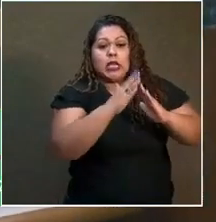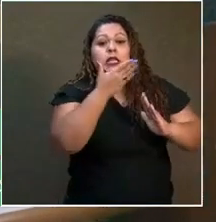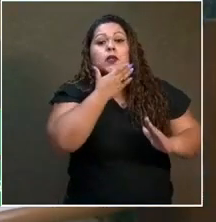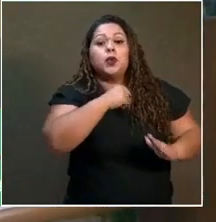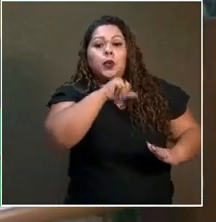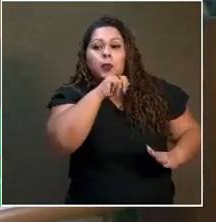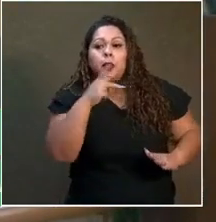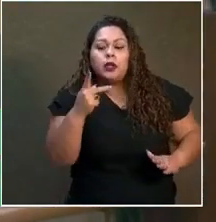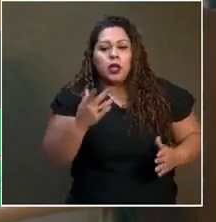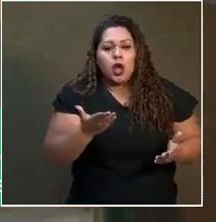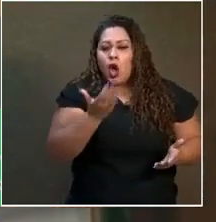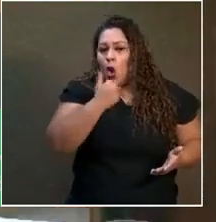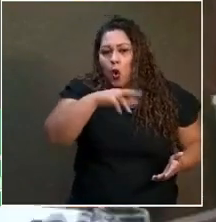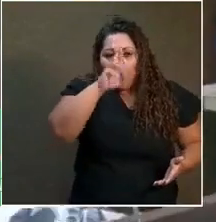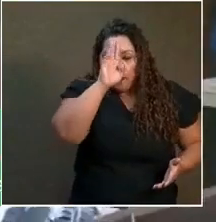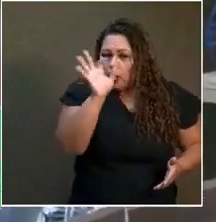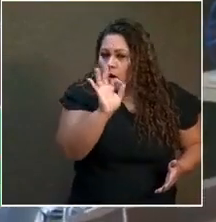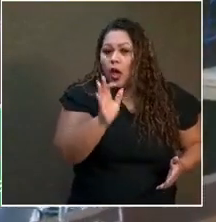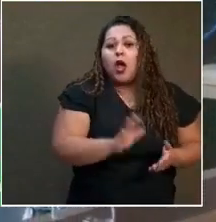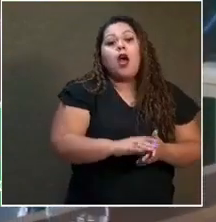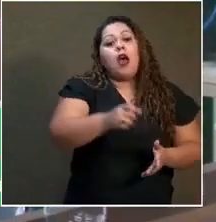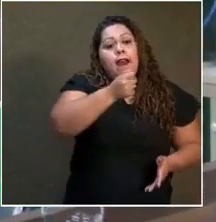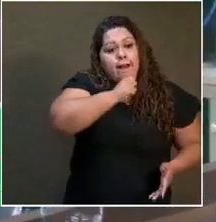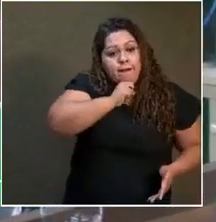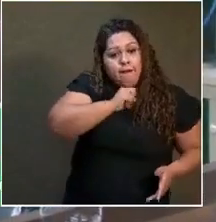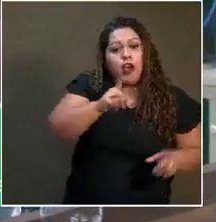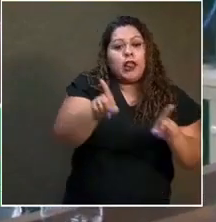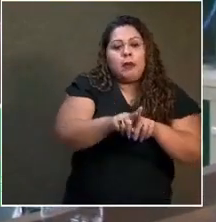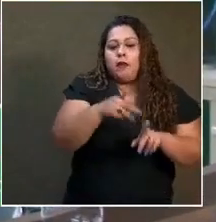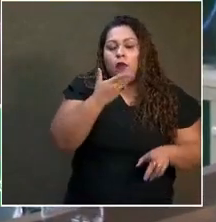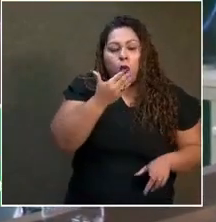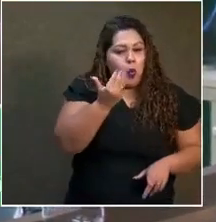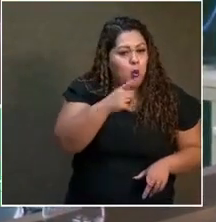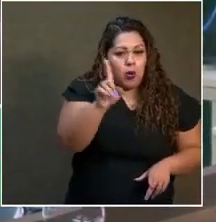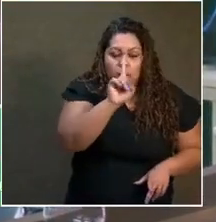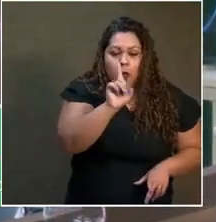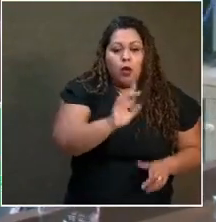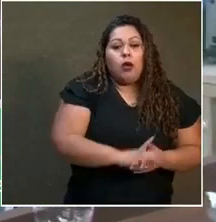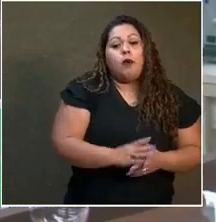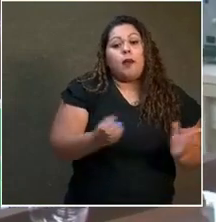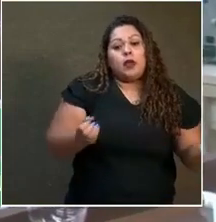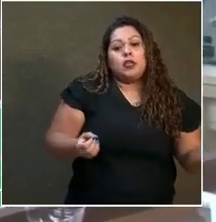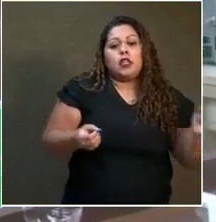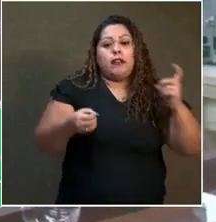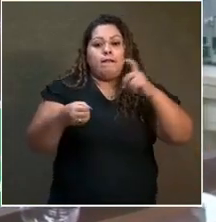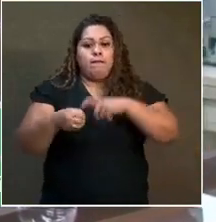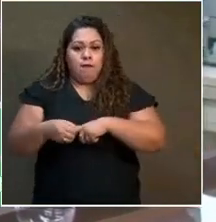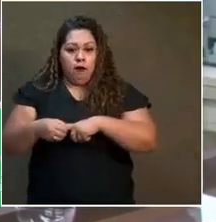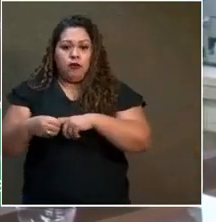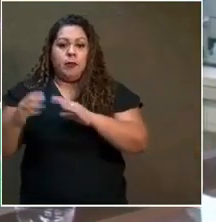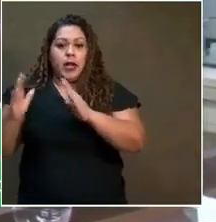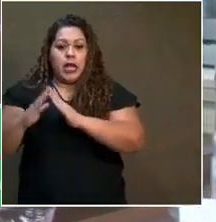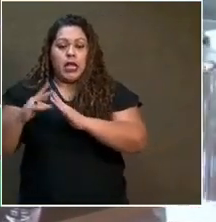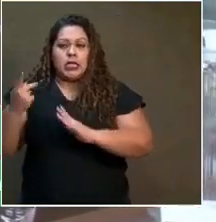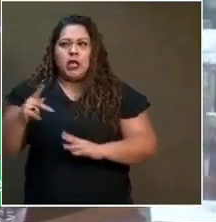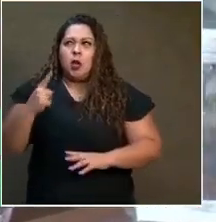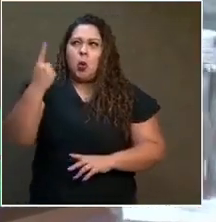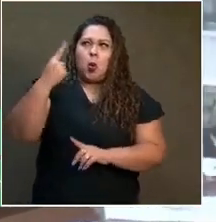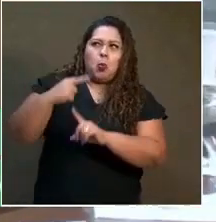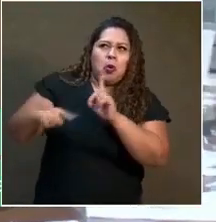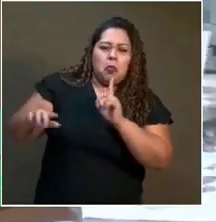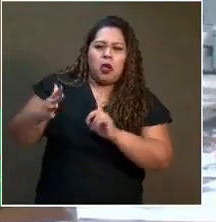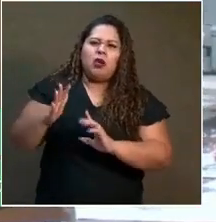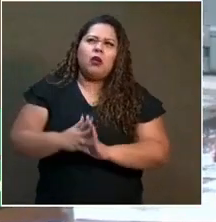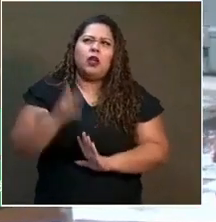não almoçaram lá, a avó também fala que eles não almoçaram lá, e eles voltam, de volta, 1h30. 1 hora de tempo,